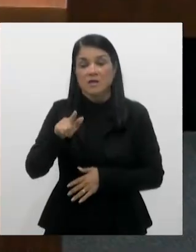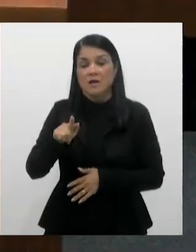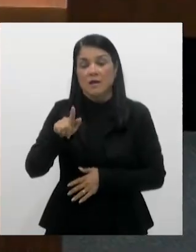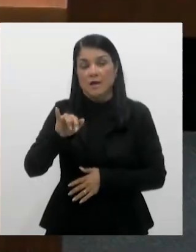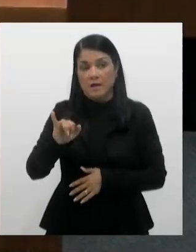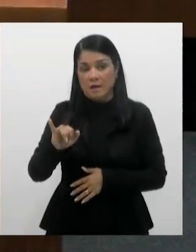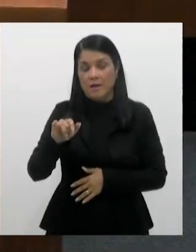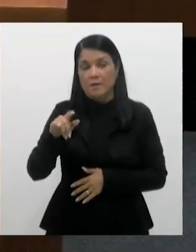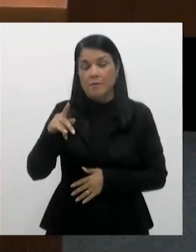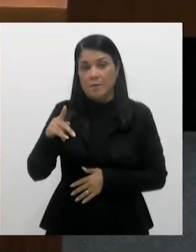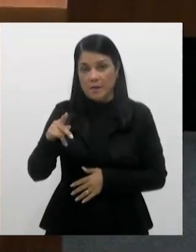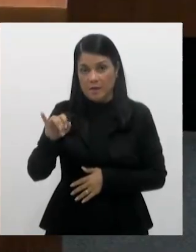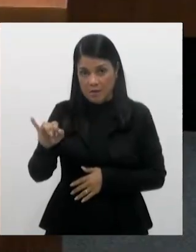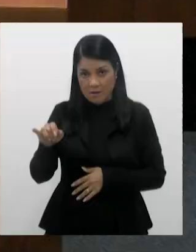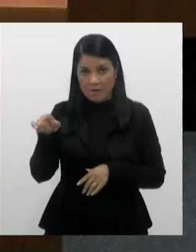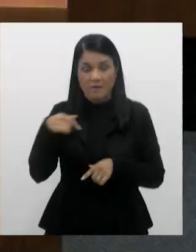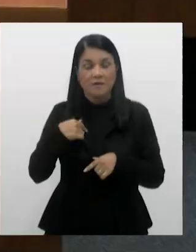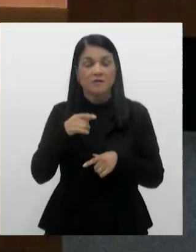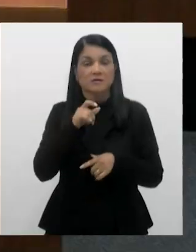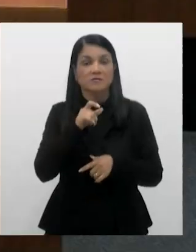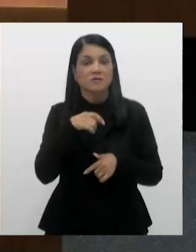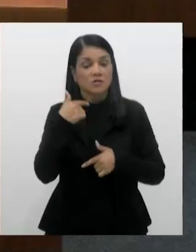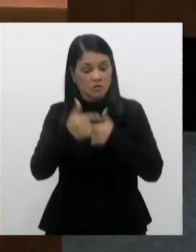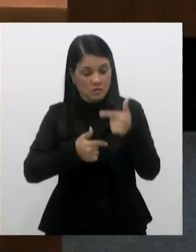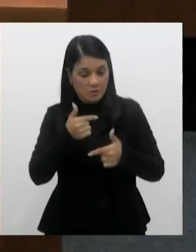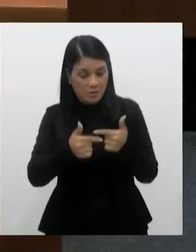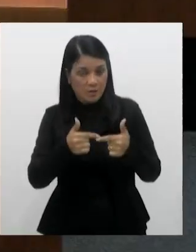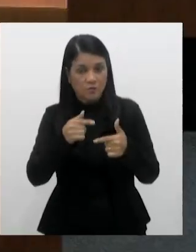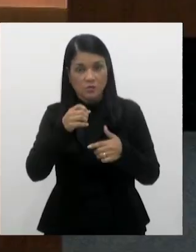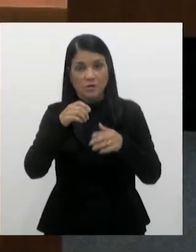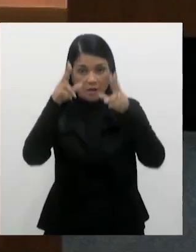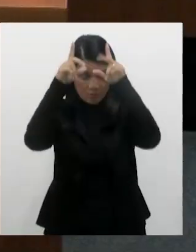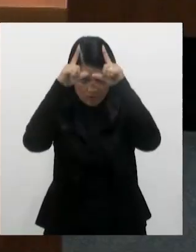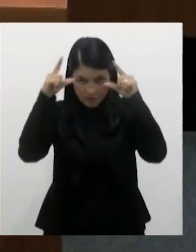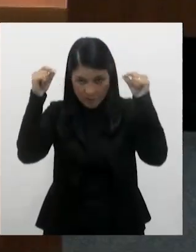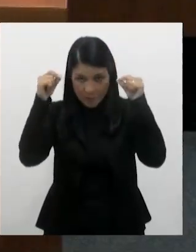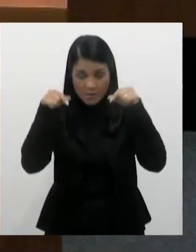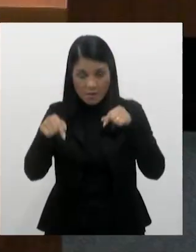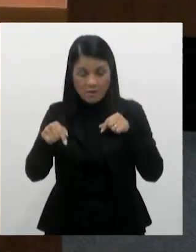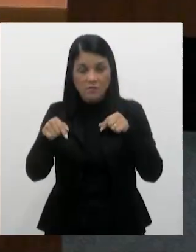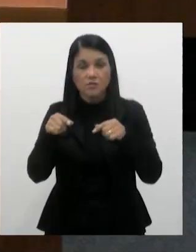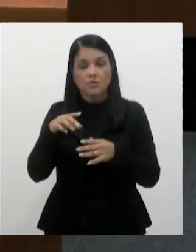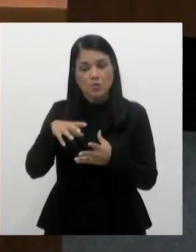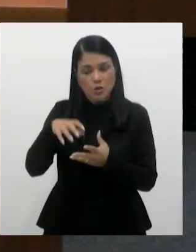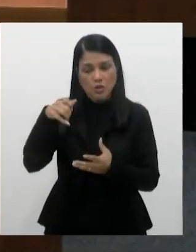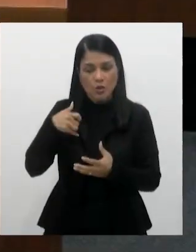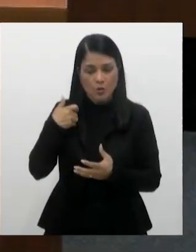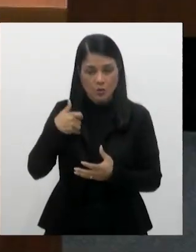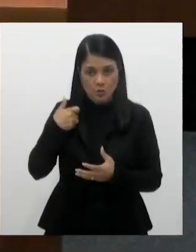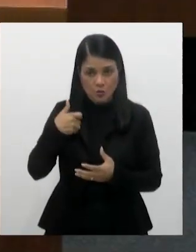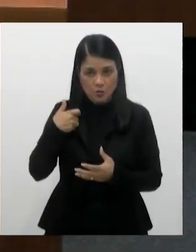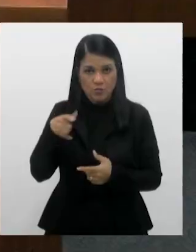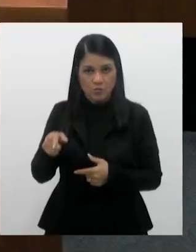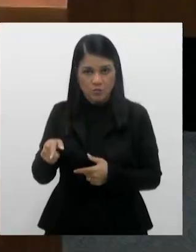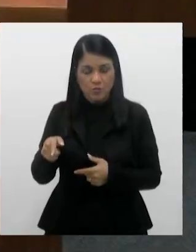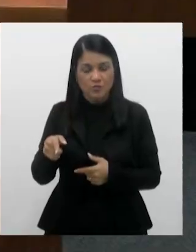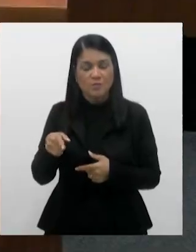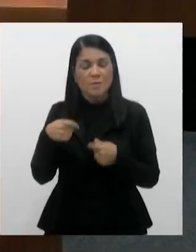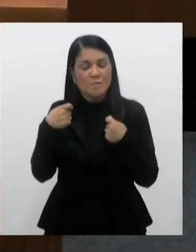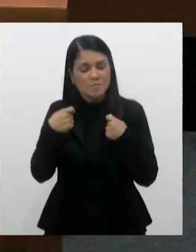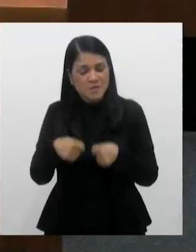mim, porque a gente que trabalha com a enfermagem sabe muito bem que aquele idoso, naquele momento que ele mais